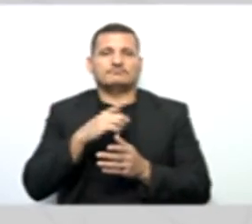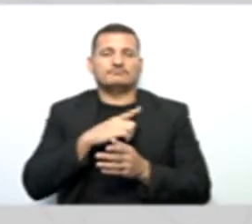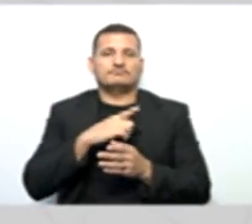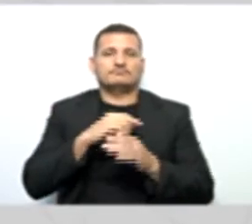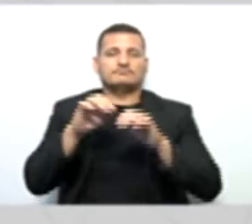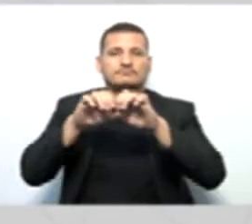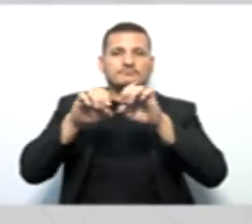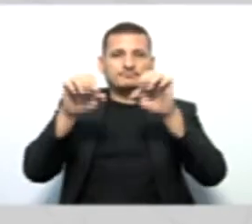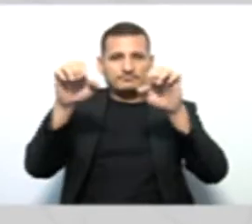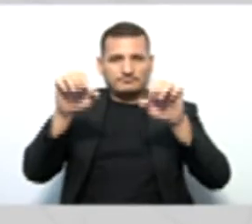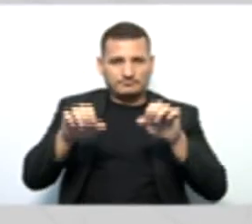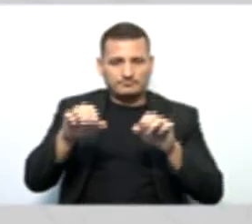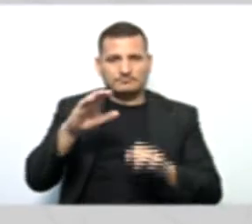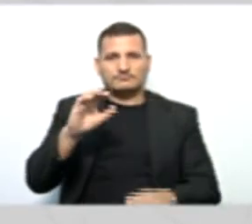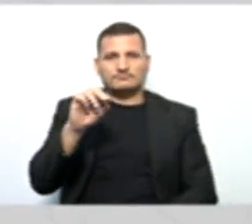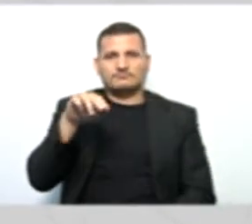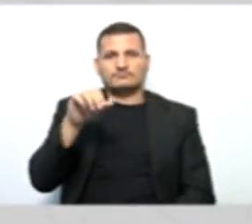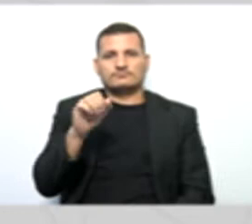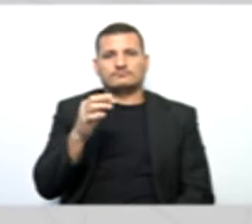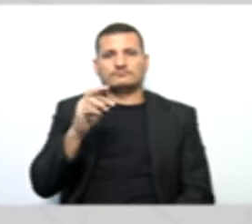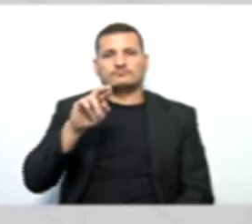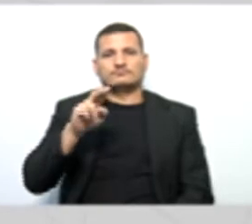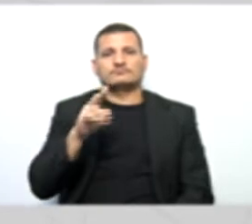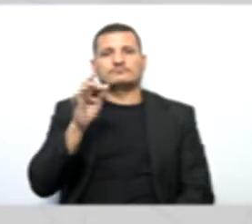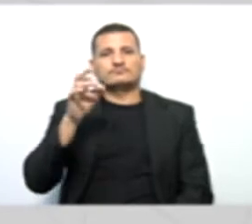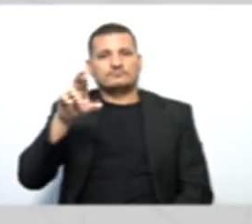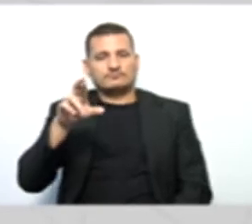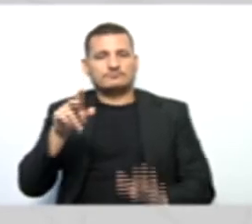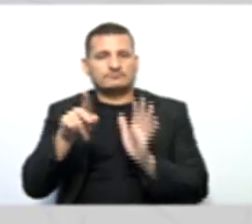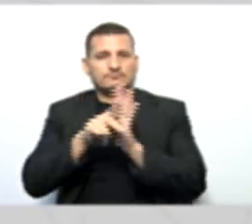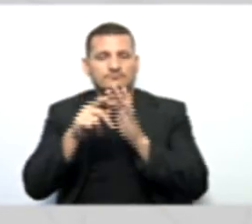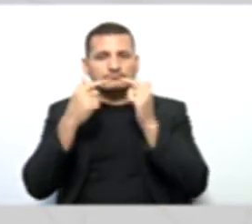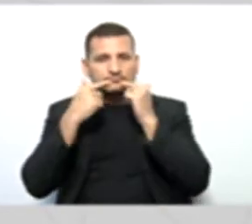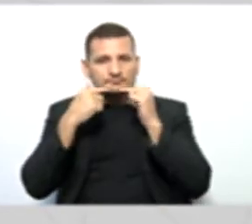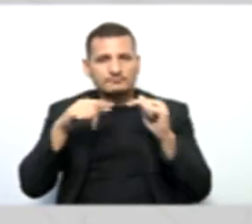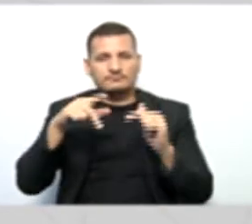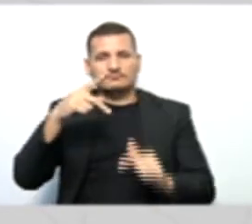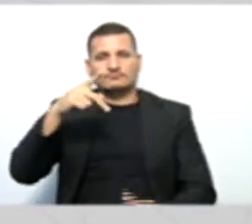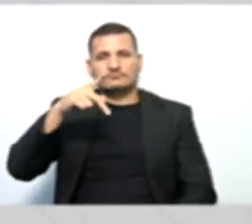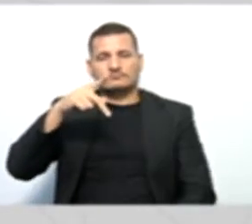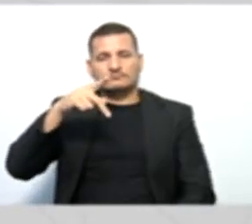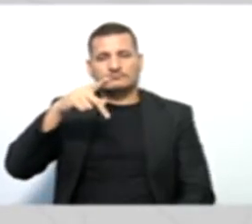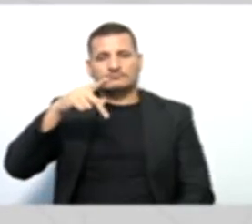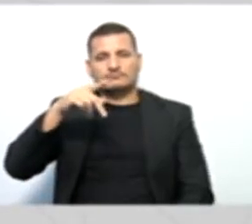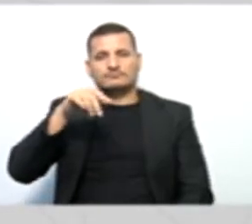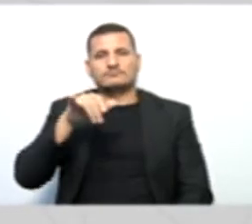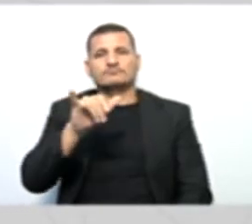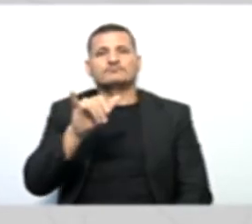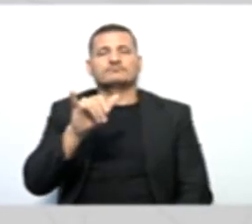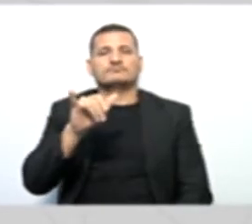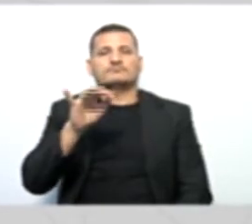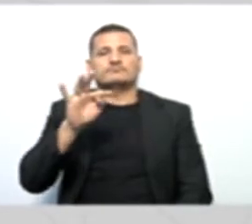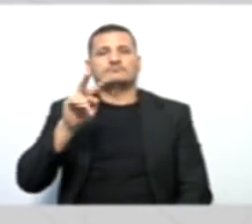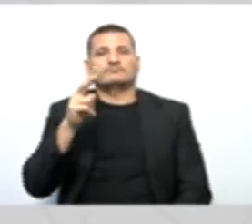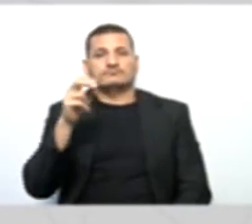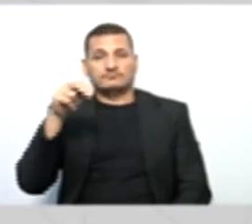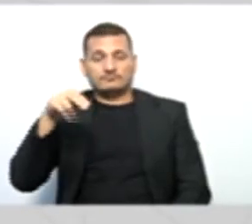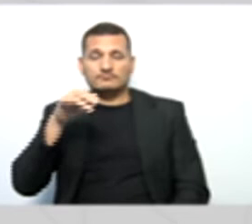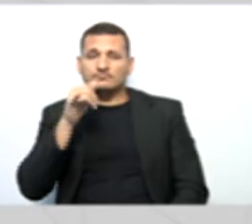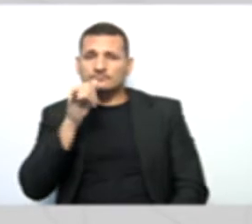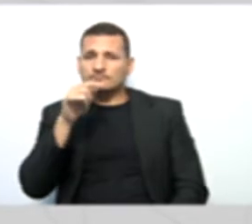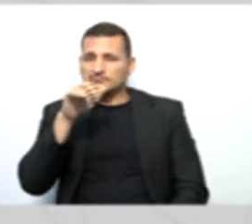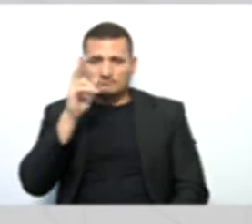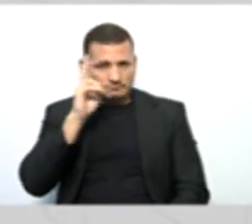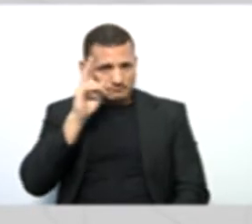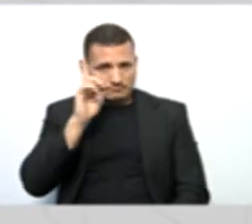construtor feito na linguagem de programação Python. Caso você não lembre muito bem algumas regras da linguagem Python,